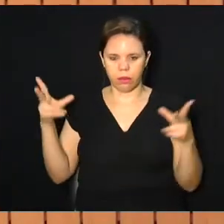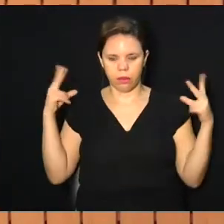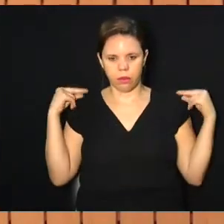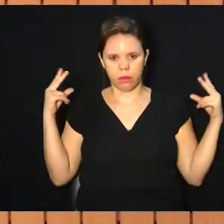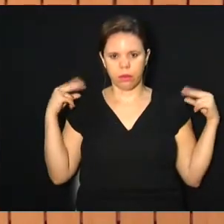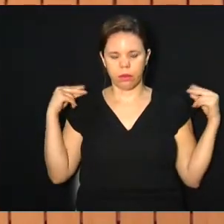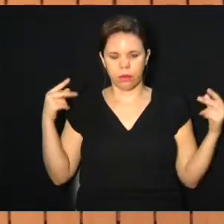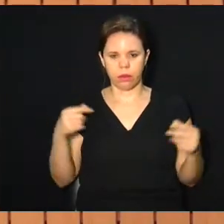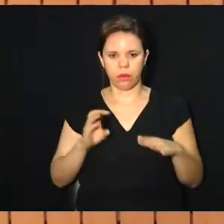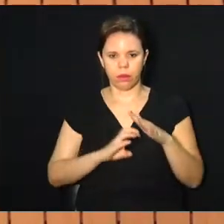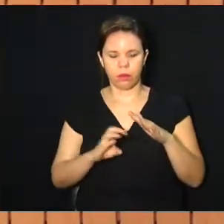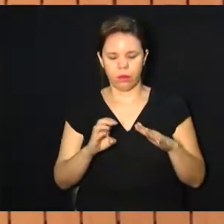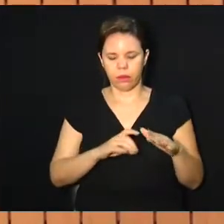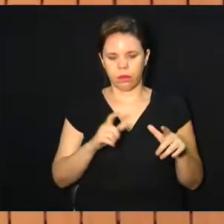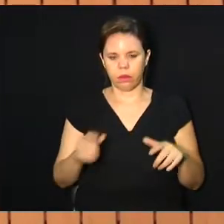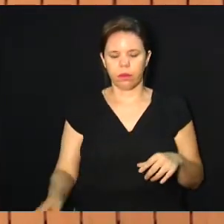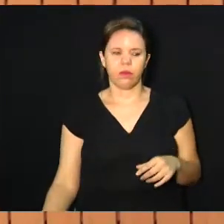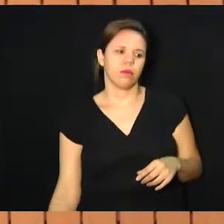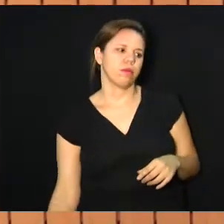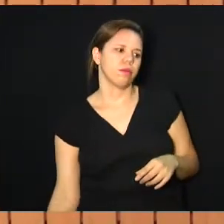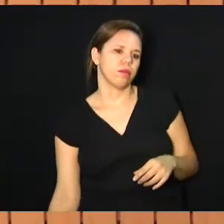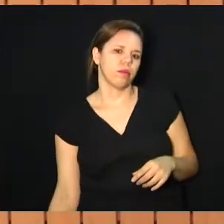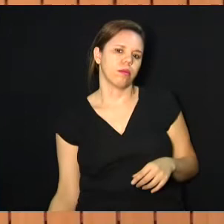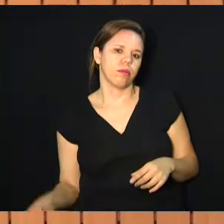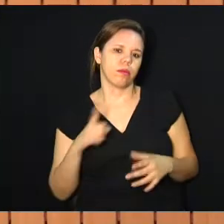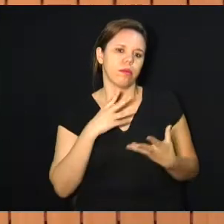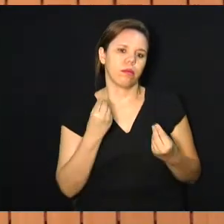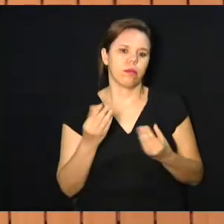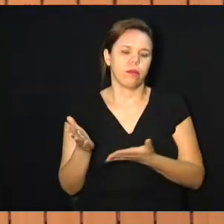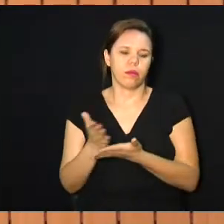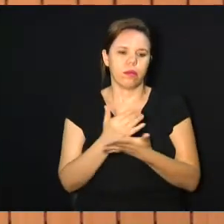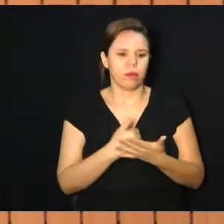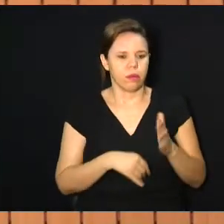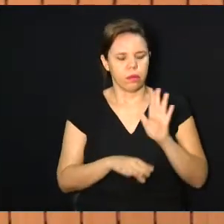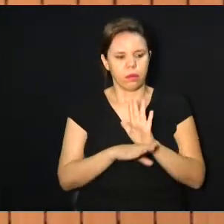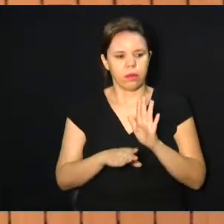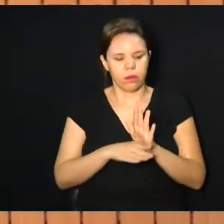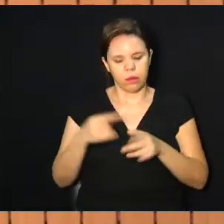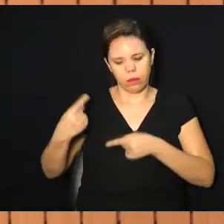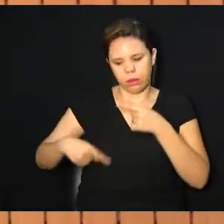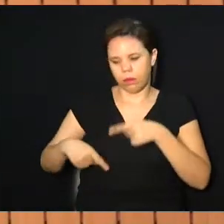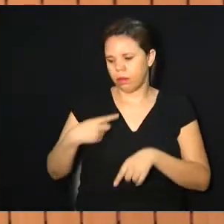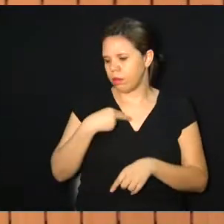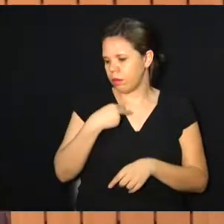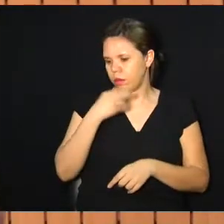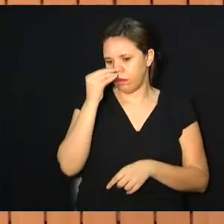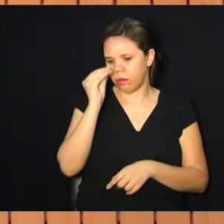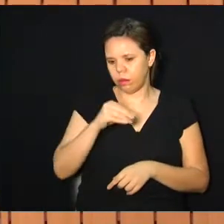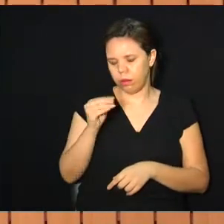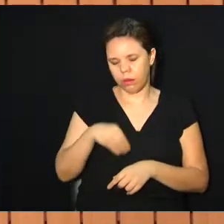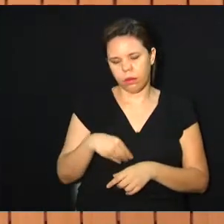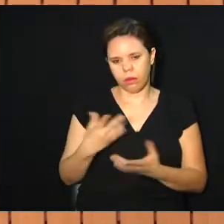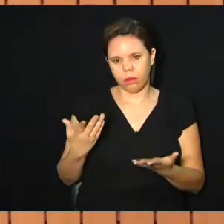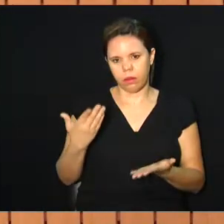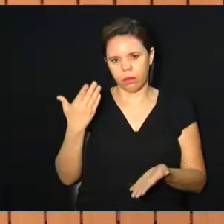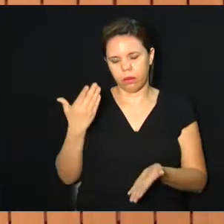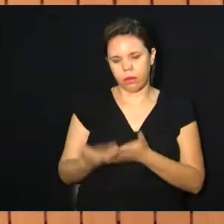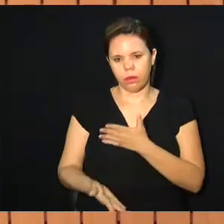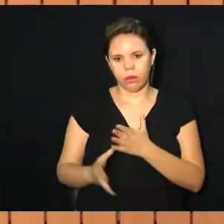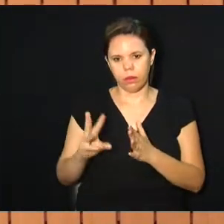conhecem a empresa da região, enfim, eles têm bastante dado para ajudar no debate e não pode ser ignorado, senão resvala, como eu